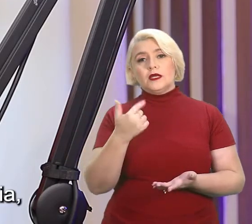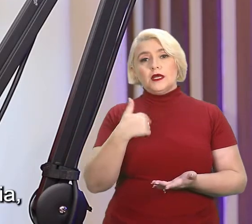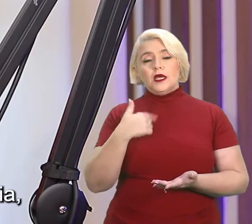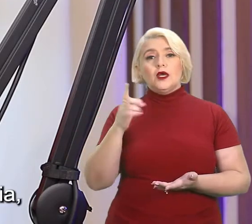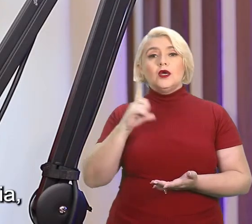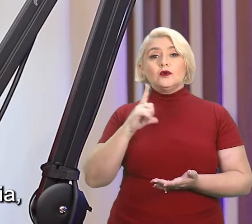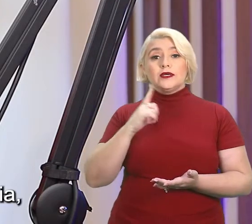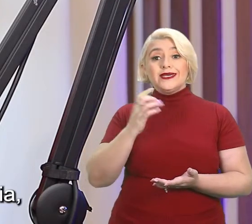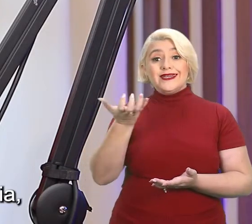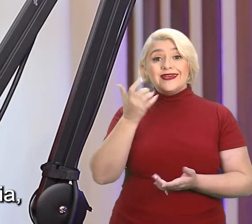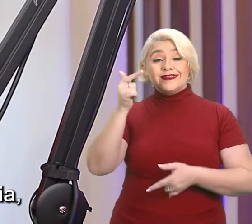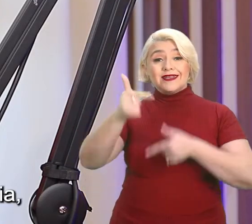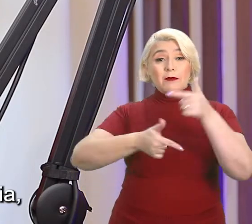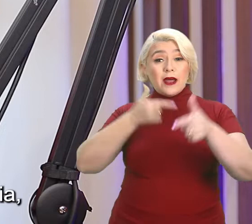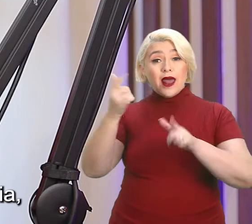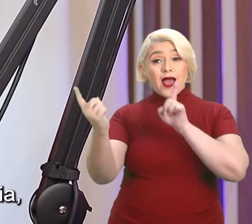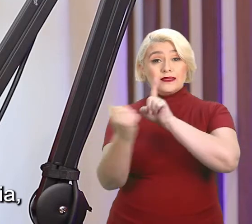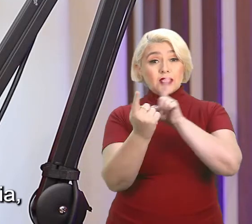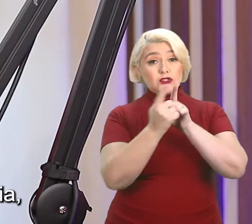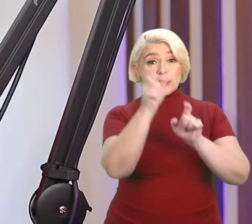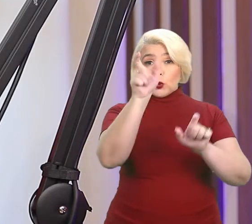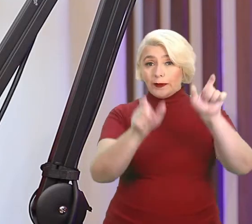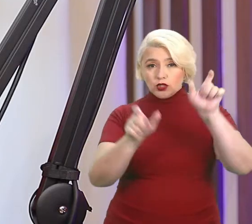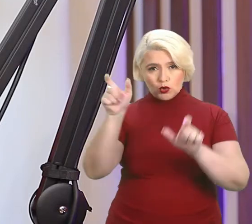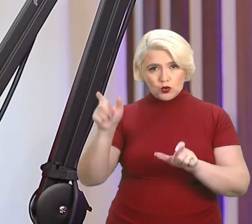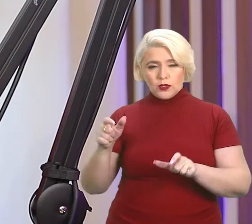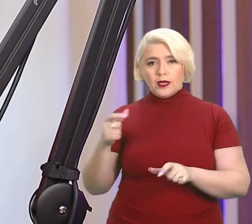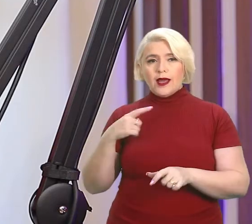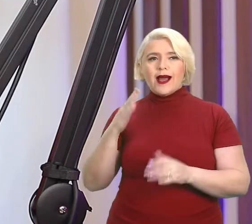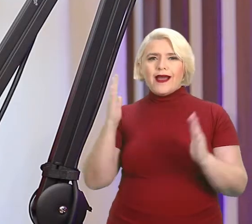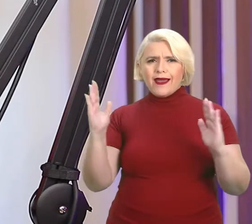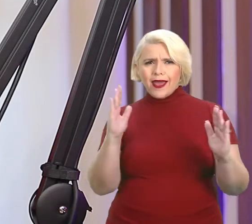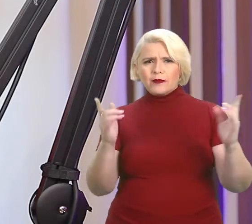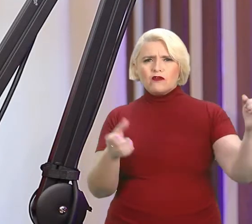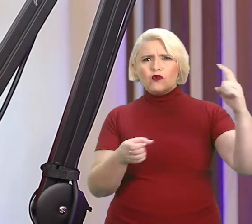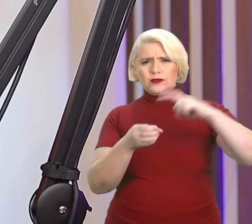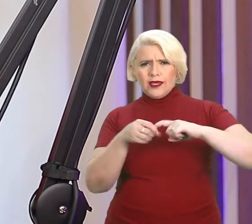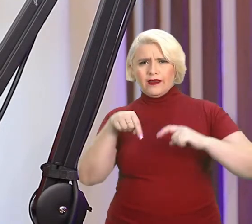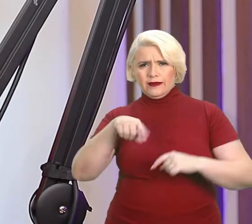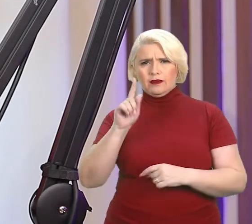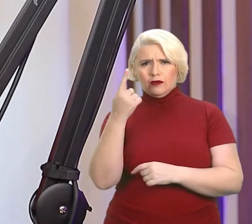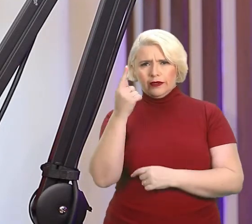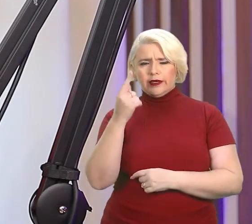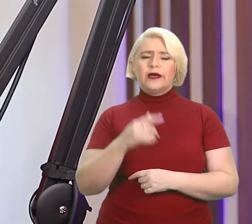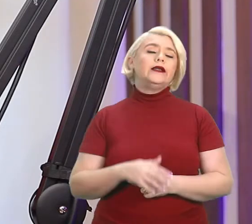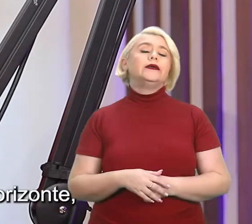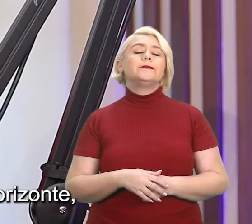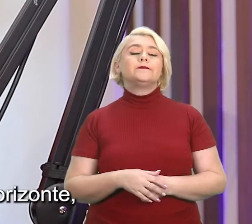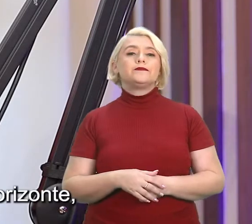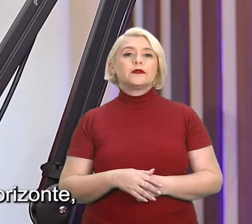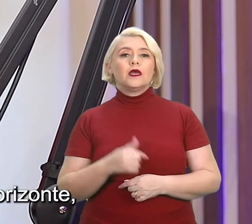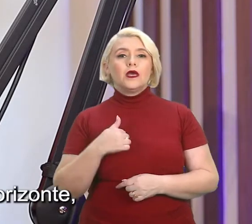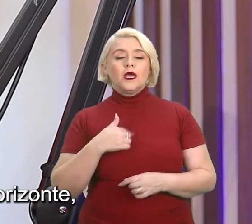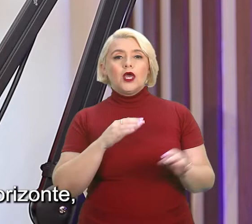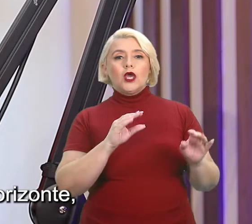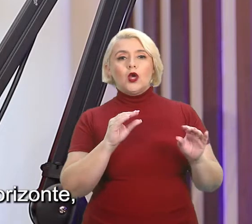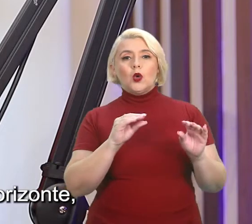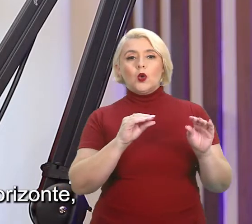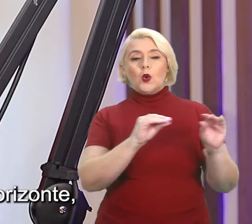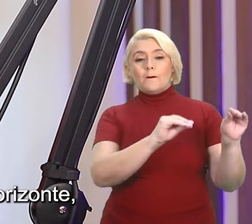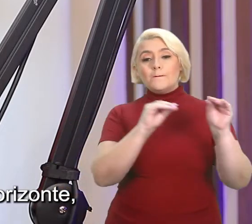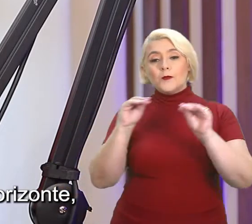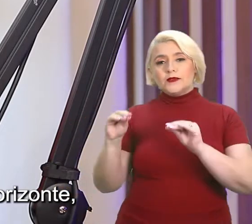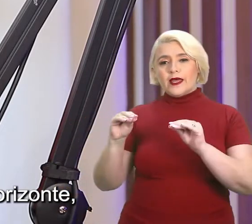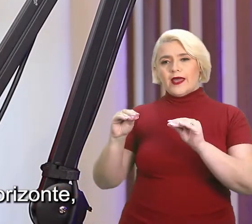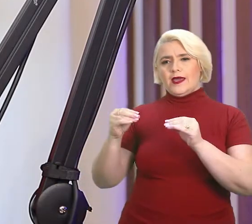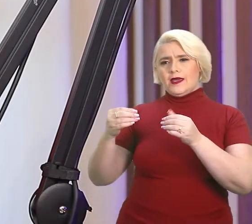gente. E nessa época que eu voltei para Goiânia, eu mudei para o Cachoeira Dourada, que é um bairro do lado